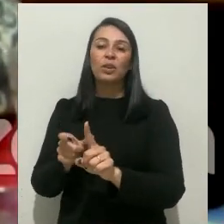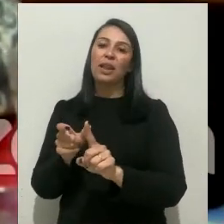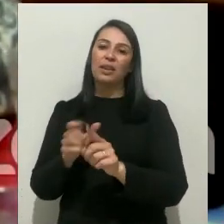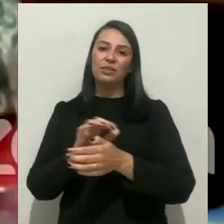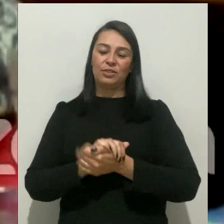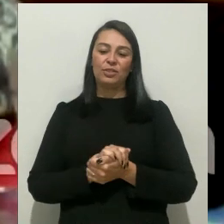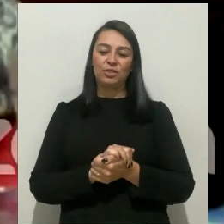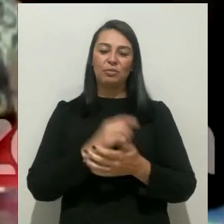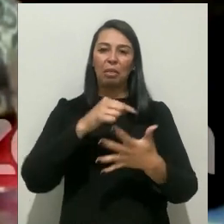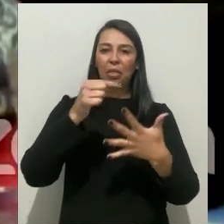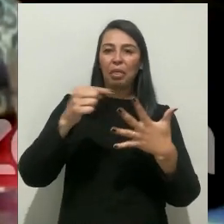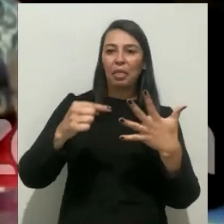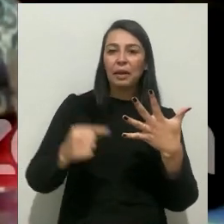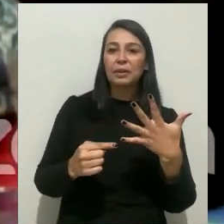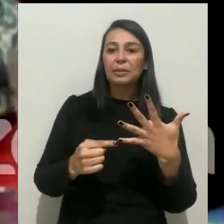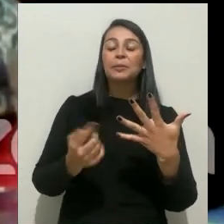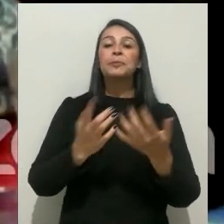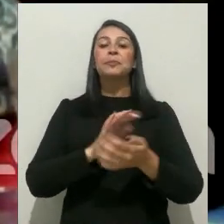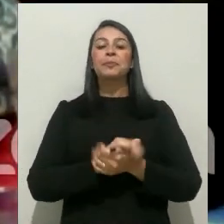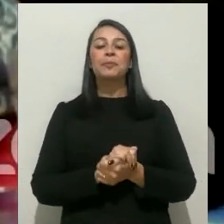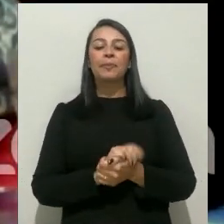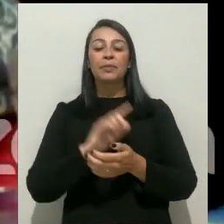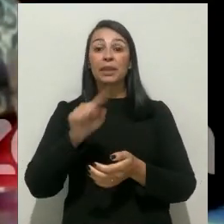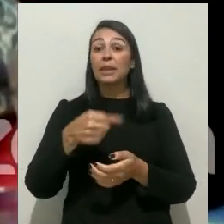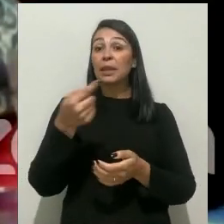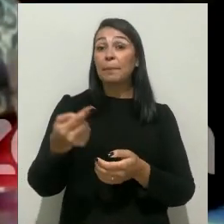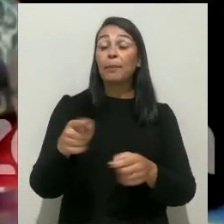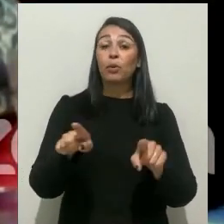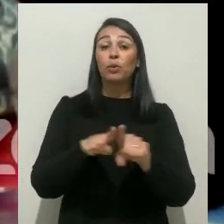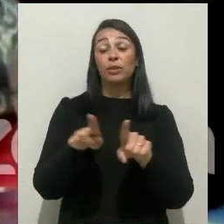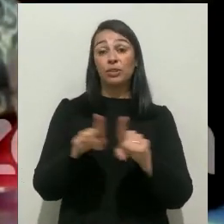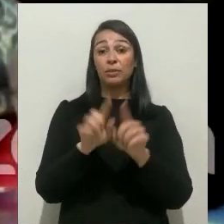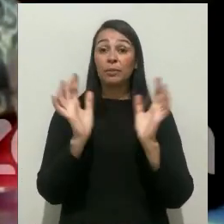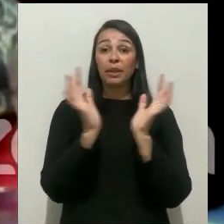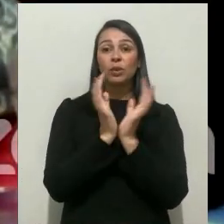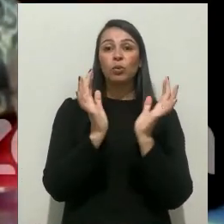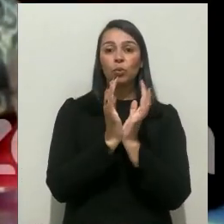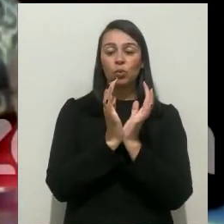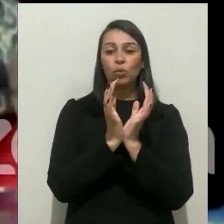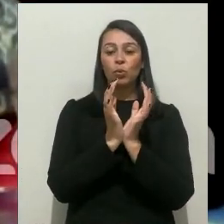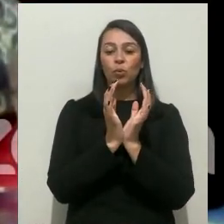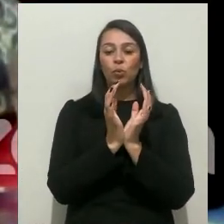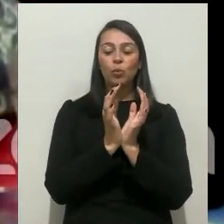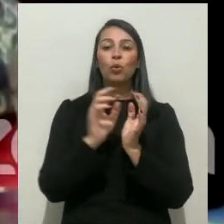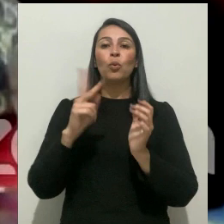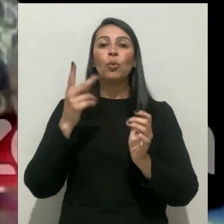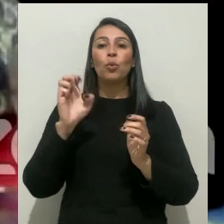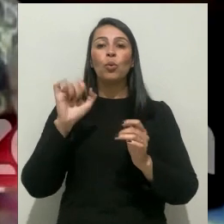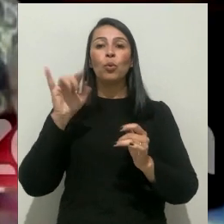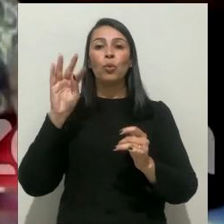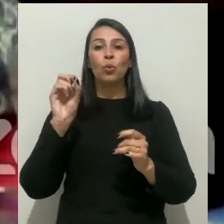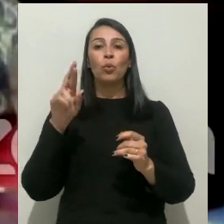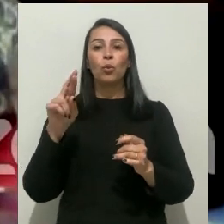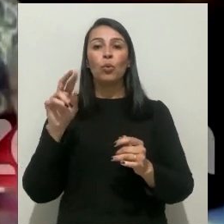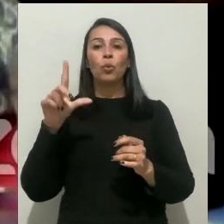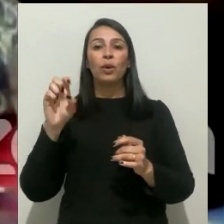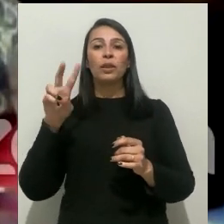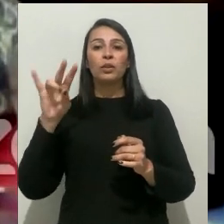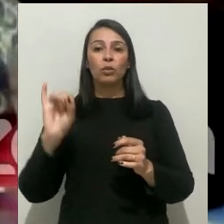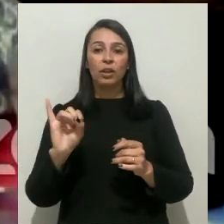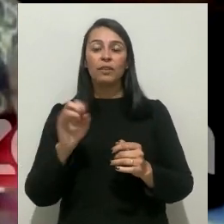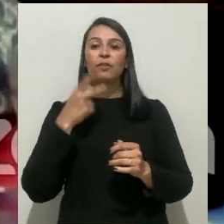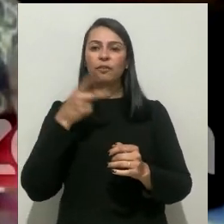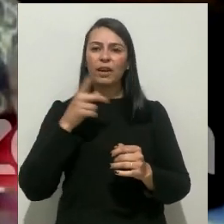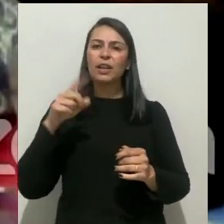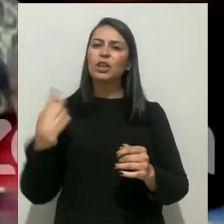Paul Landowski, e depois, claro, a equipe, né, o próprio Heitor Lévy, quando ele fala aqui no livro, ele fala, olha, nós